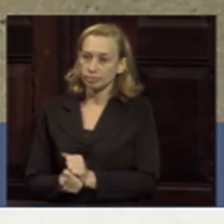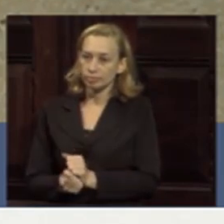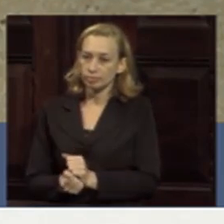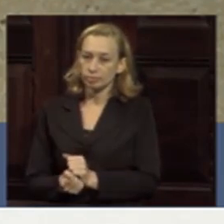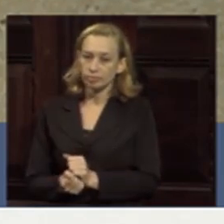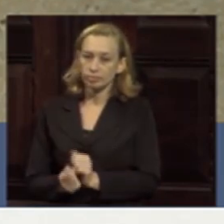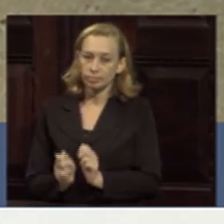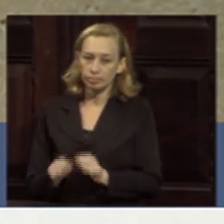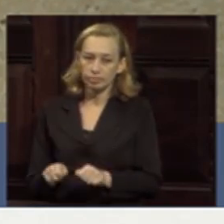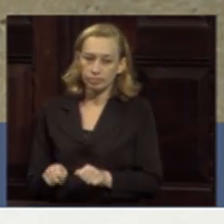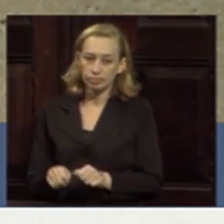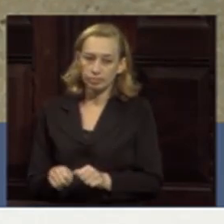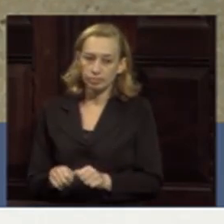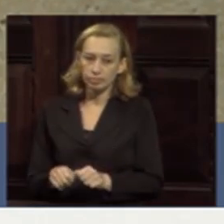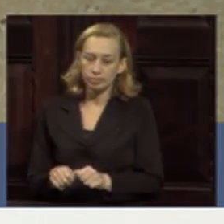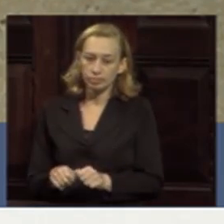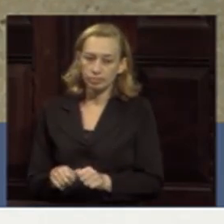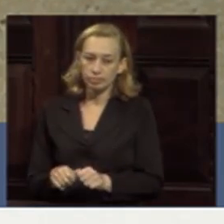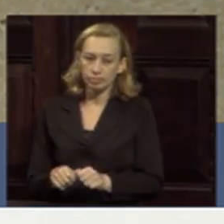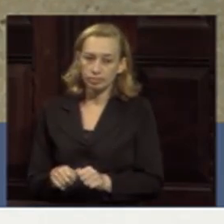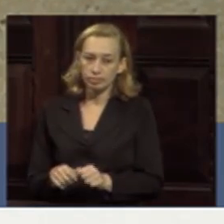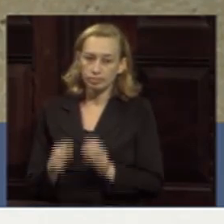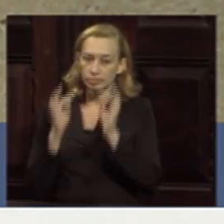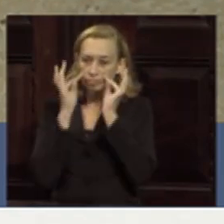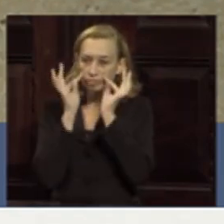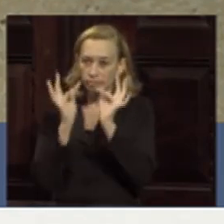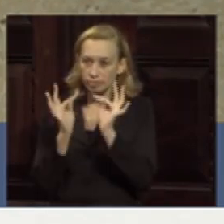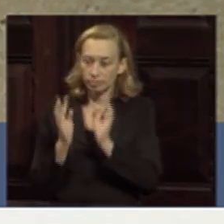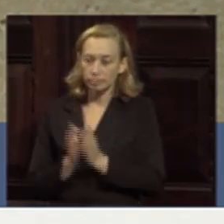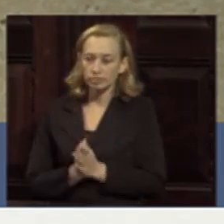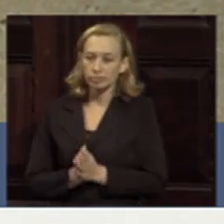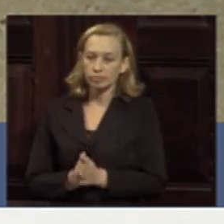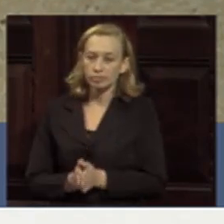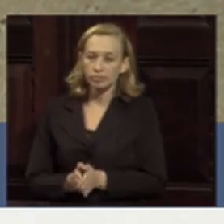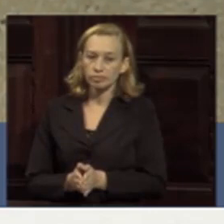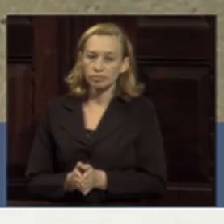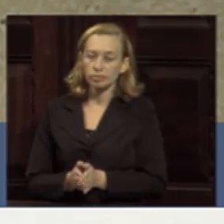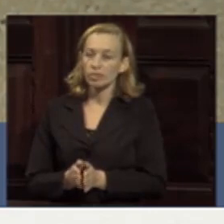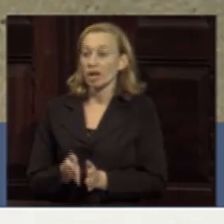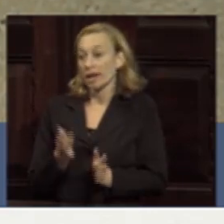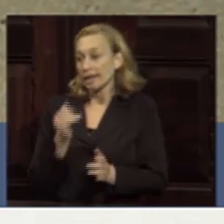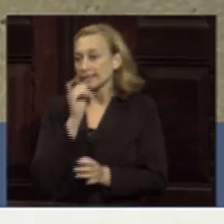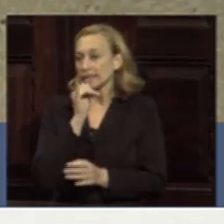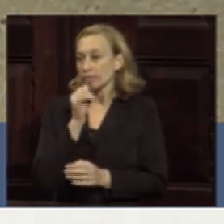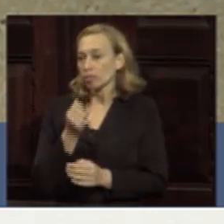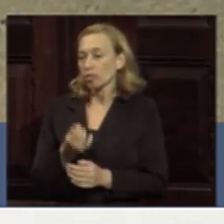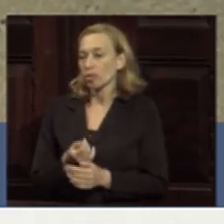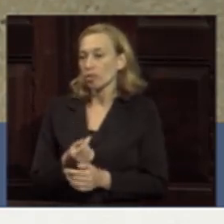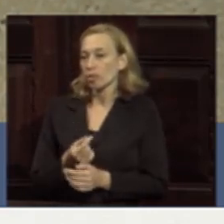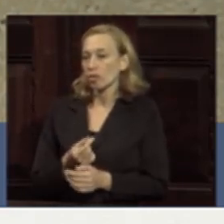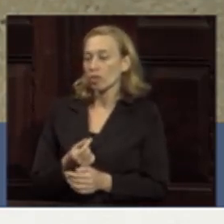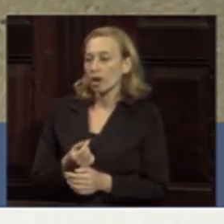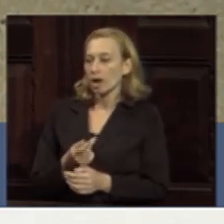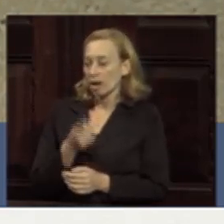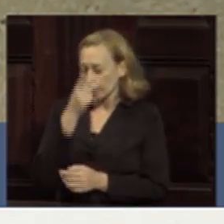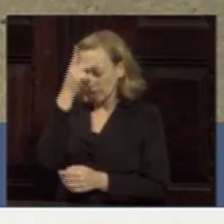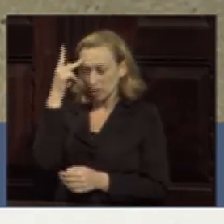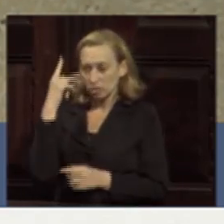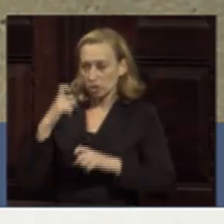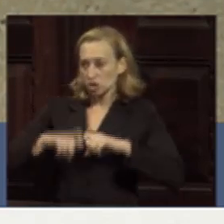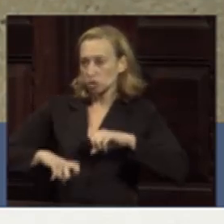do processo. O que, que significa isso? Digamos que o estuprador use camisinha. Então não vai ter o DNA